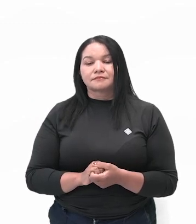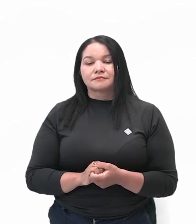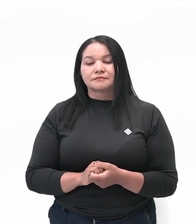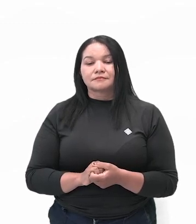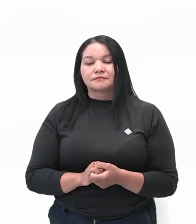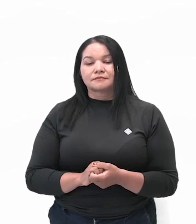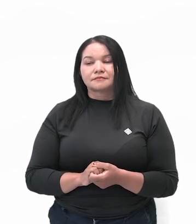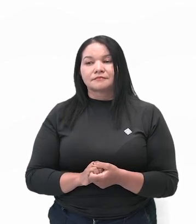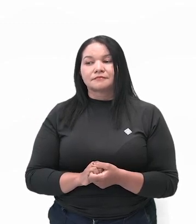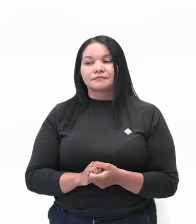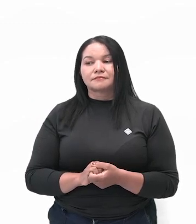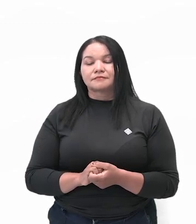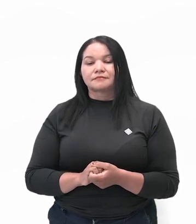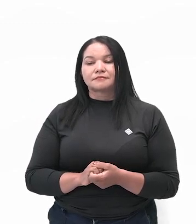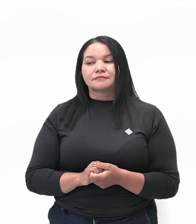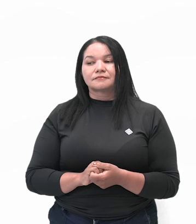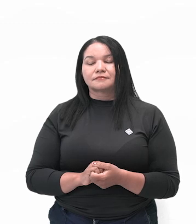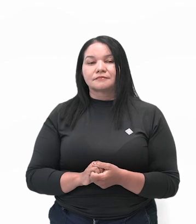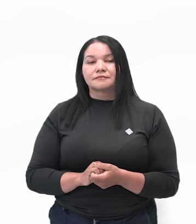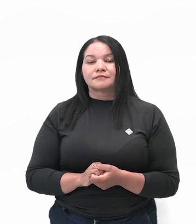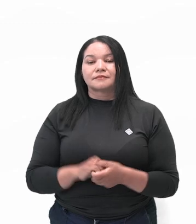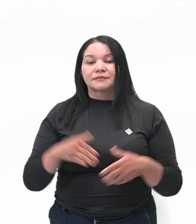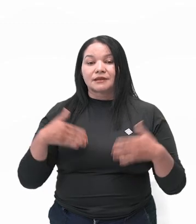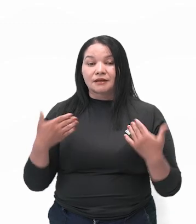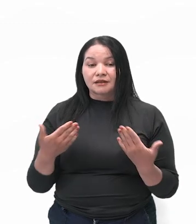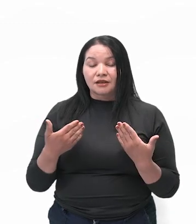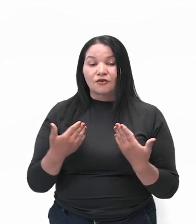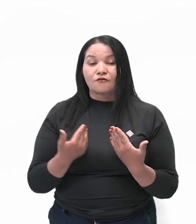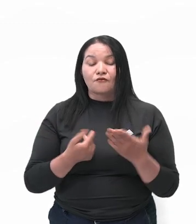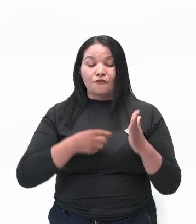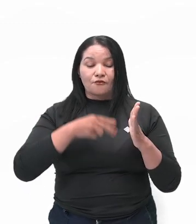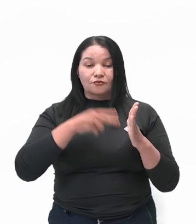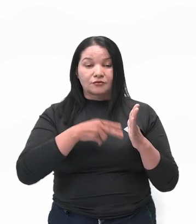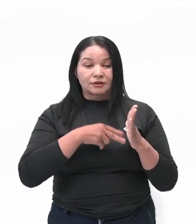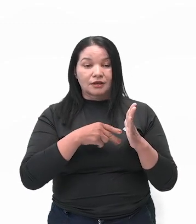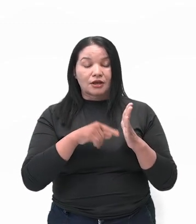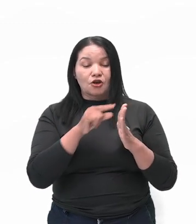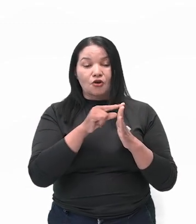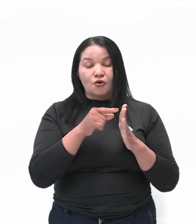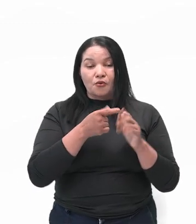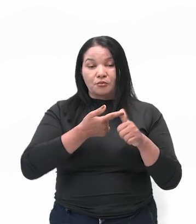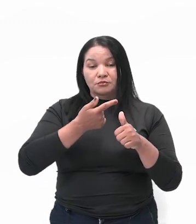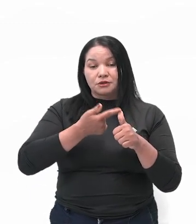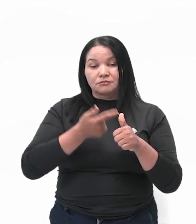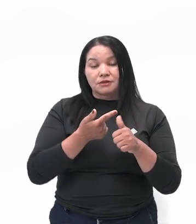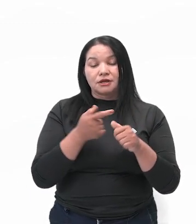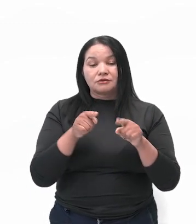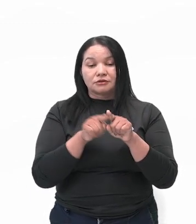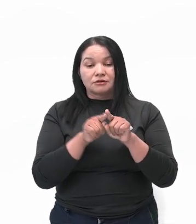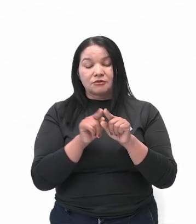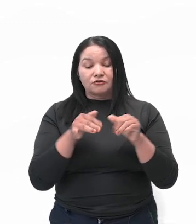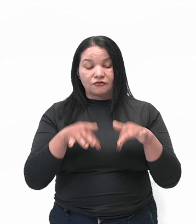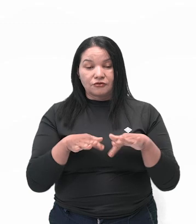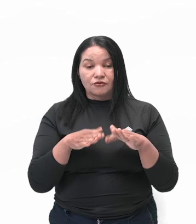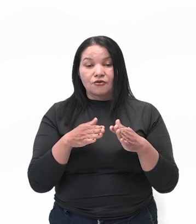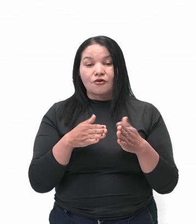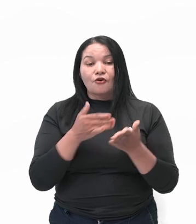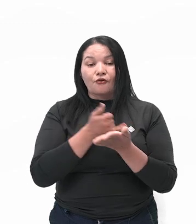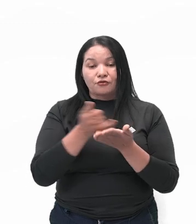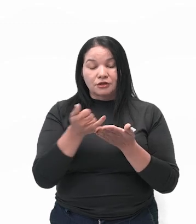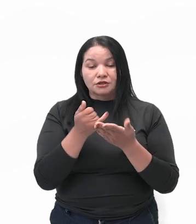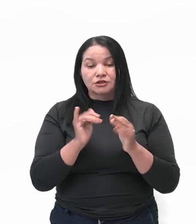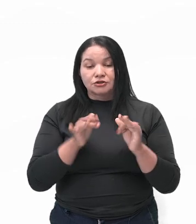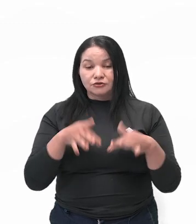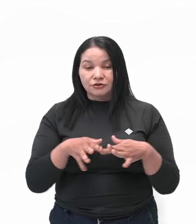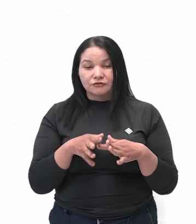communities. Então eu estou lendo o primeiro e o último lá, o início e o fim, junto com o título. Qual